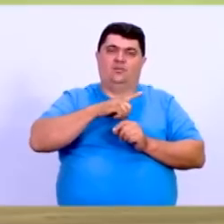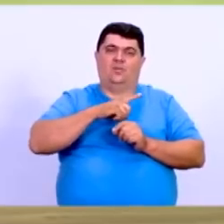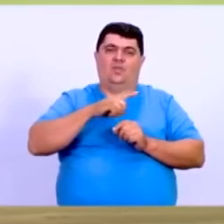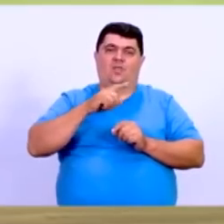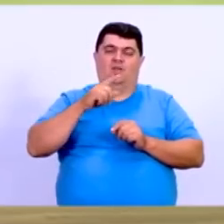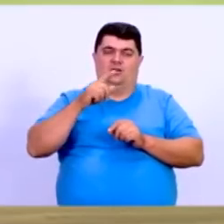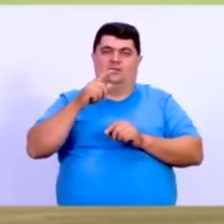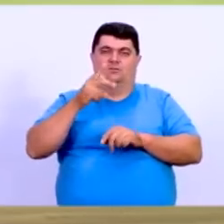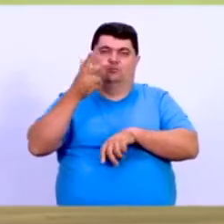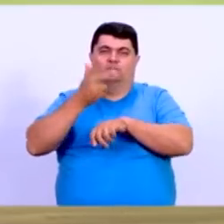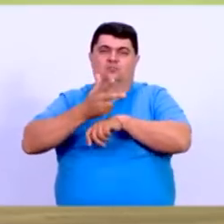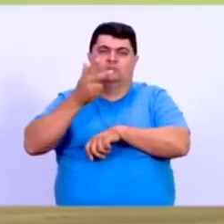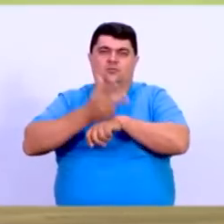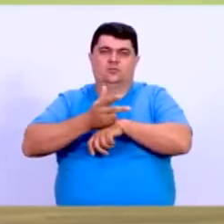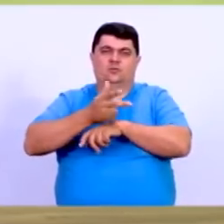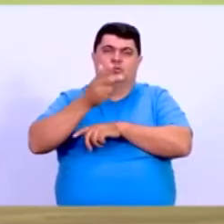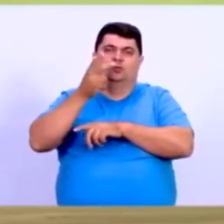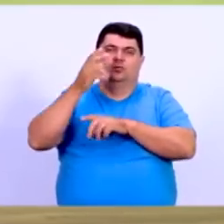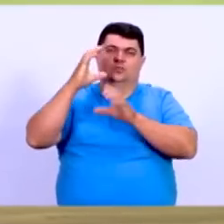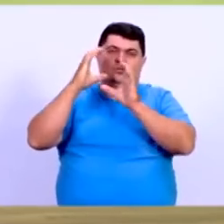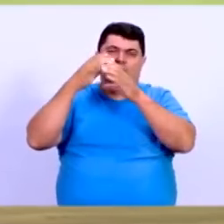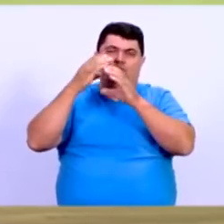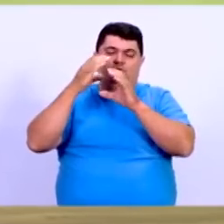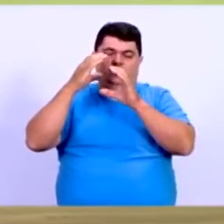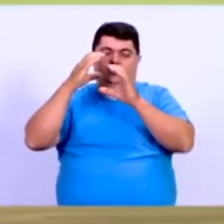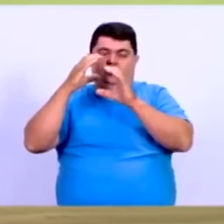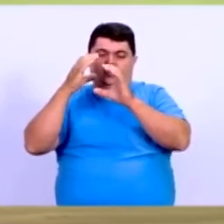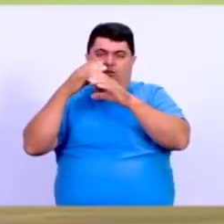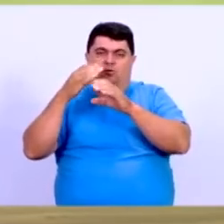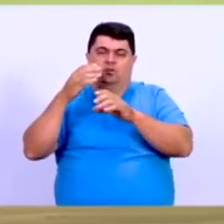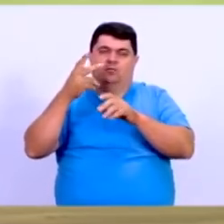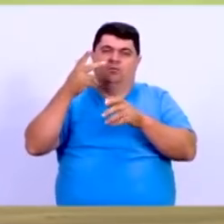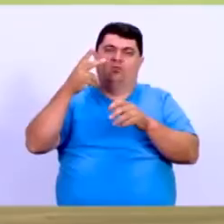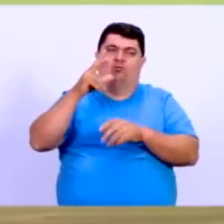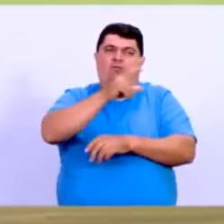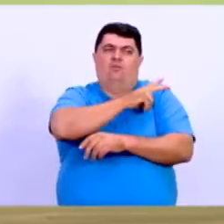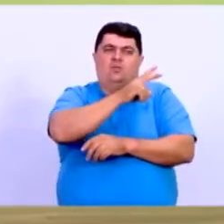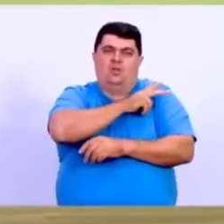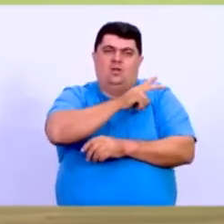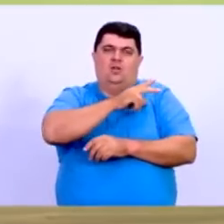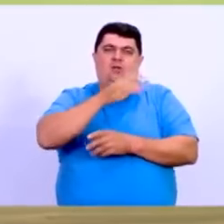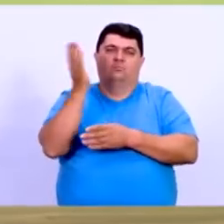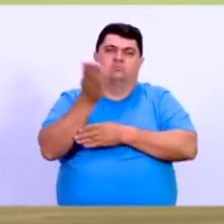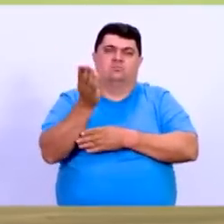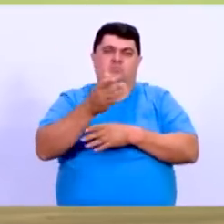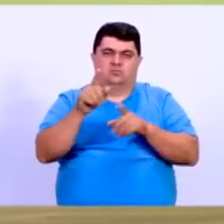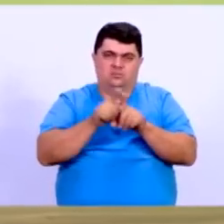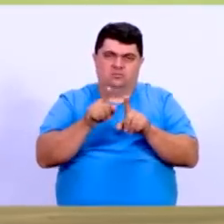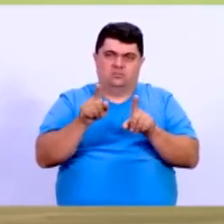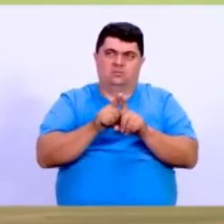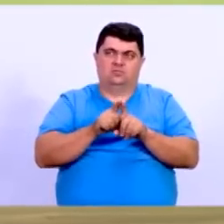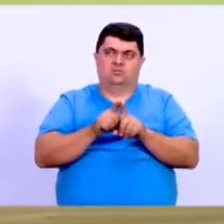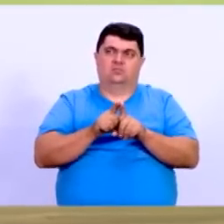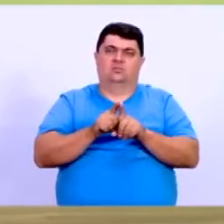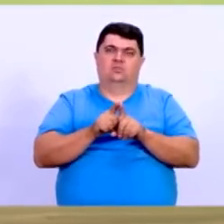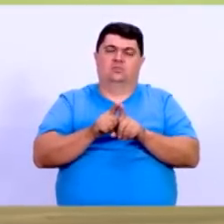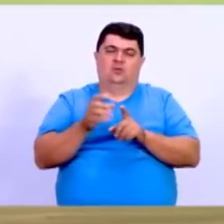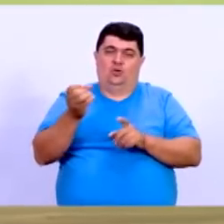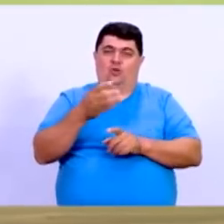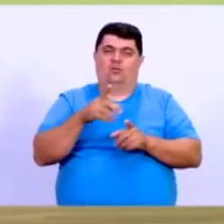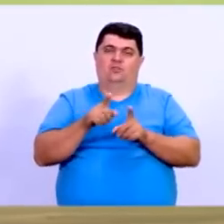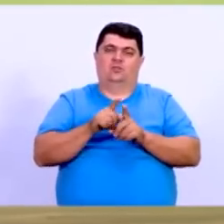monitoramento, espalhadas na cidade, são câmeras de alta resolução. Vilhena já fez, Machadinho do Oeste acabou de inaugurar o pessoal de Machadinho aqui, um